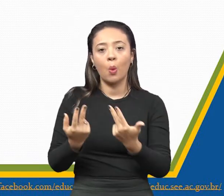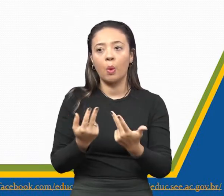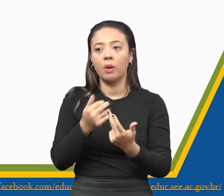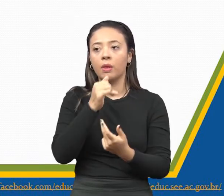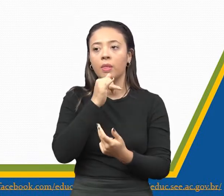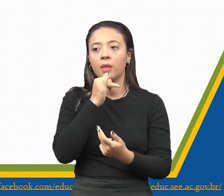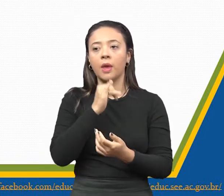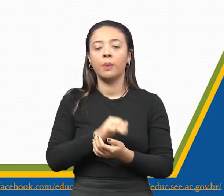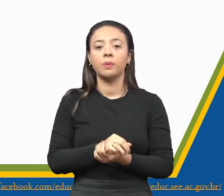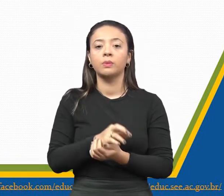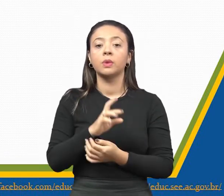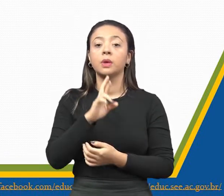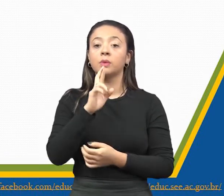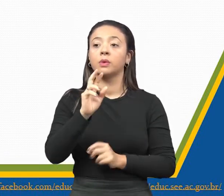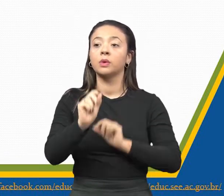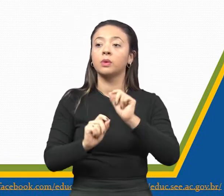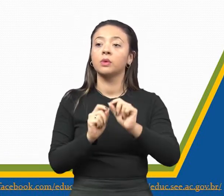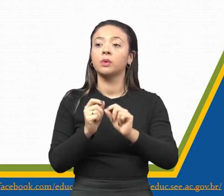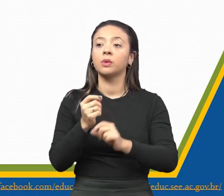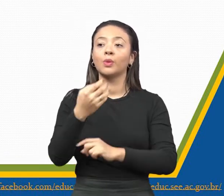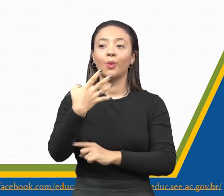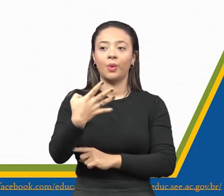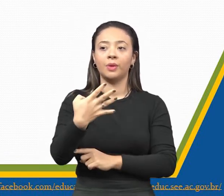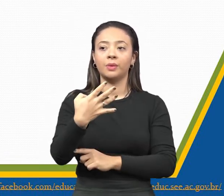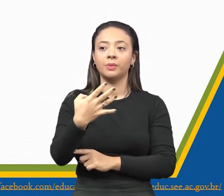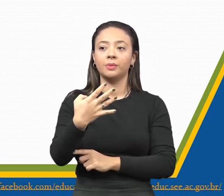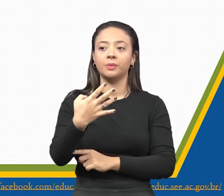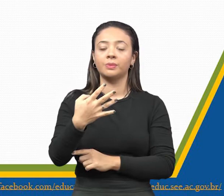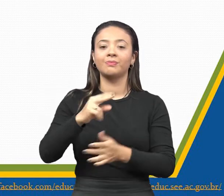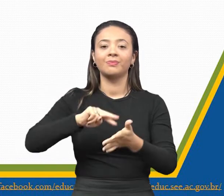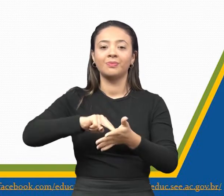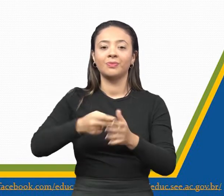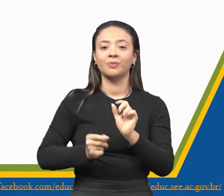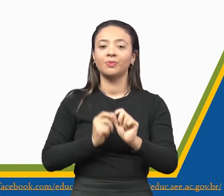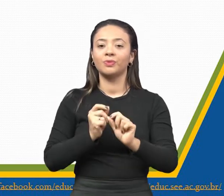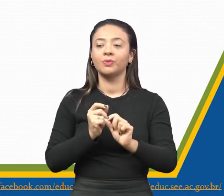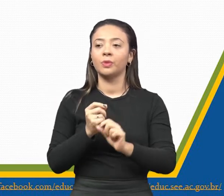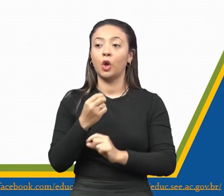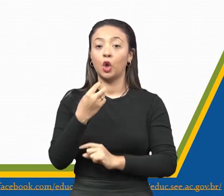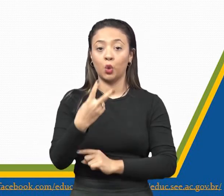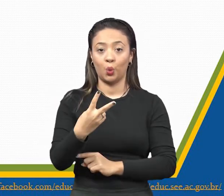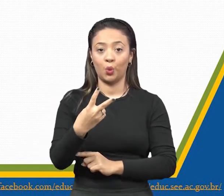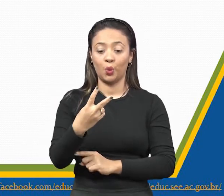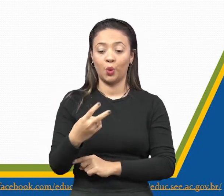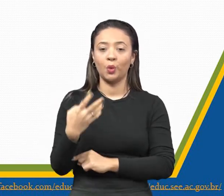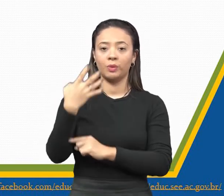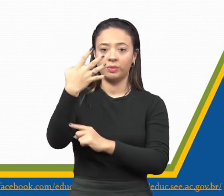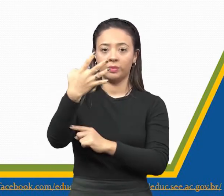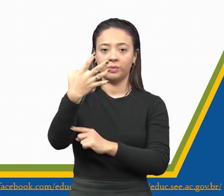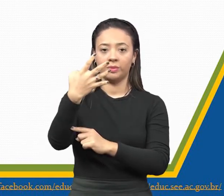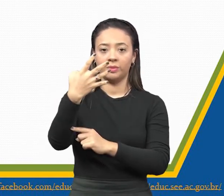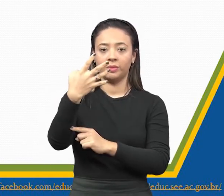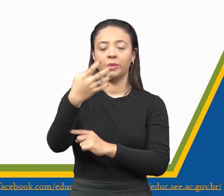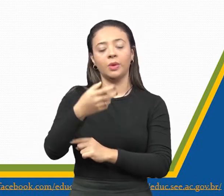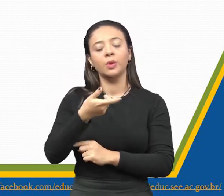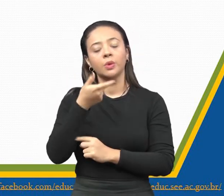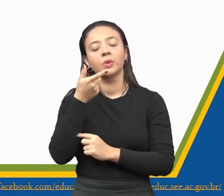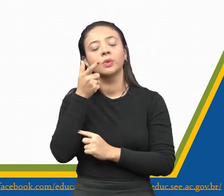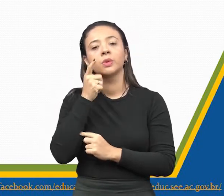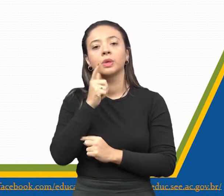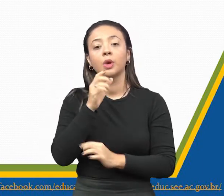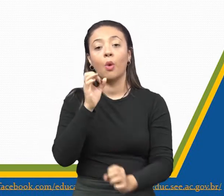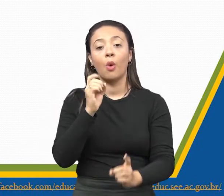aí um resultado igual a 4, ou seja, 2 elevado a 4 é que vai me dar esse